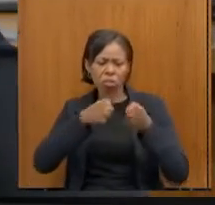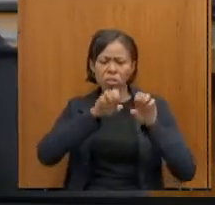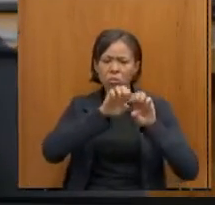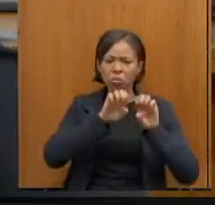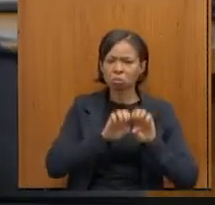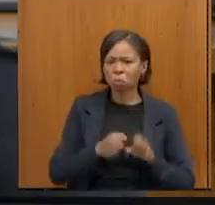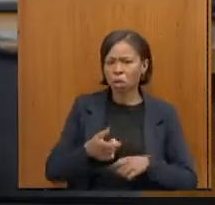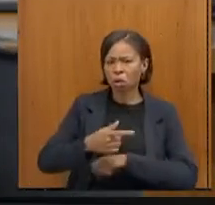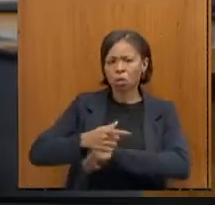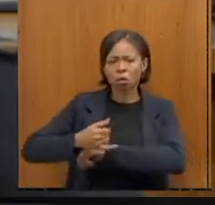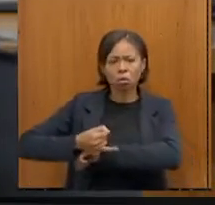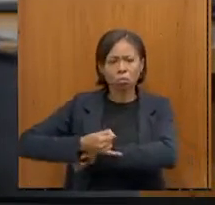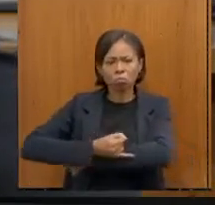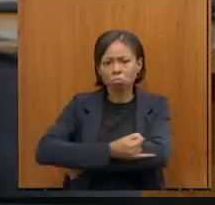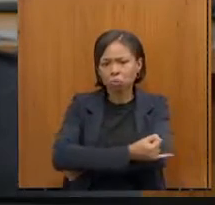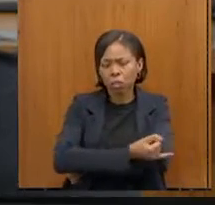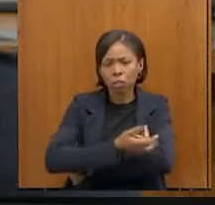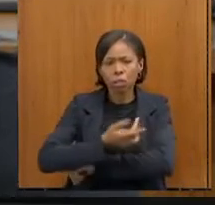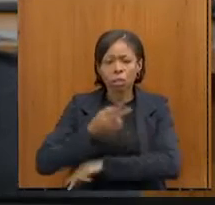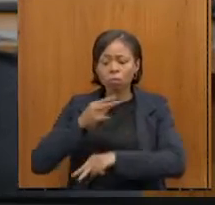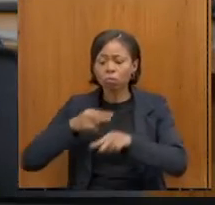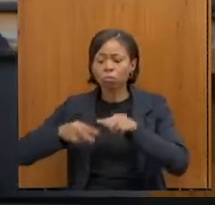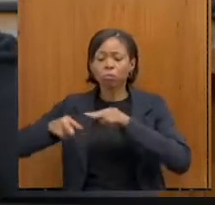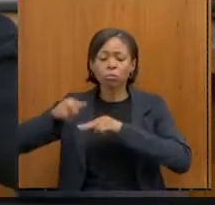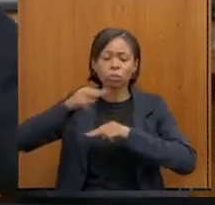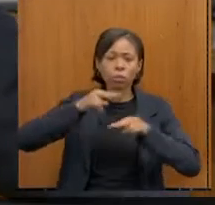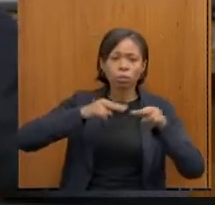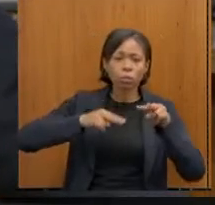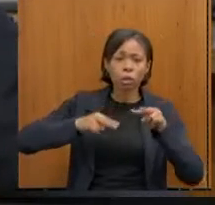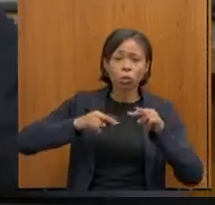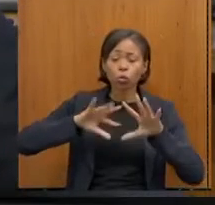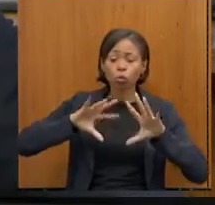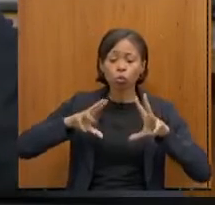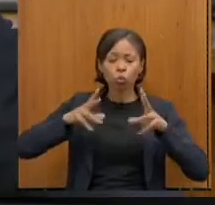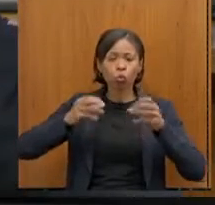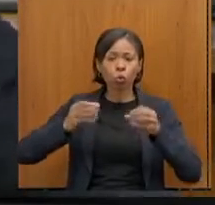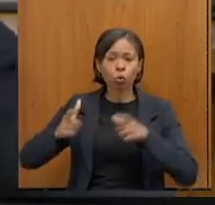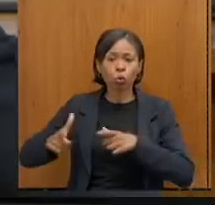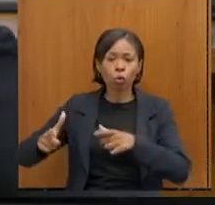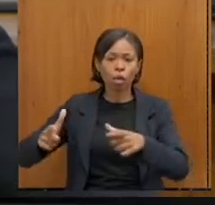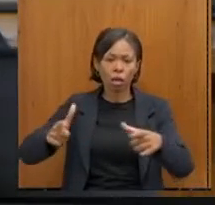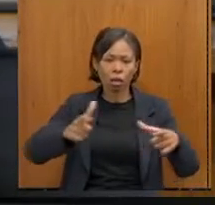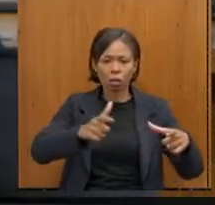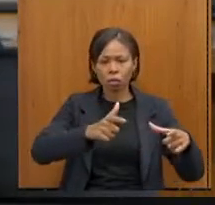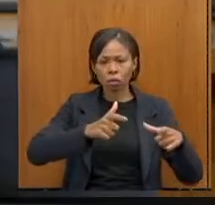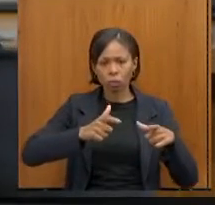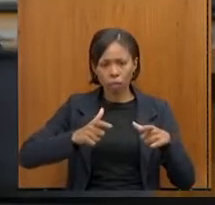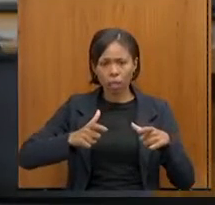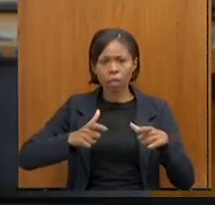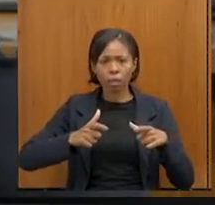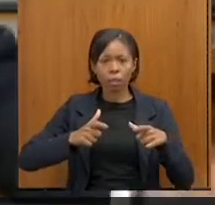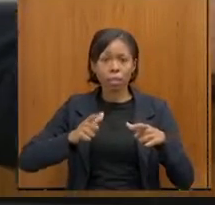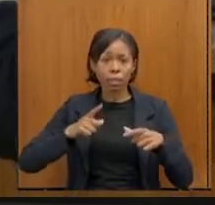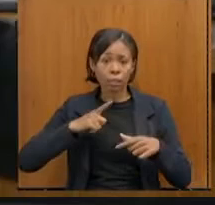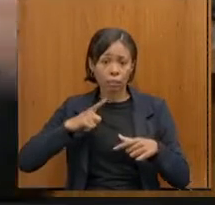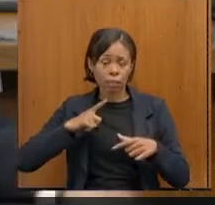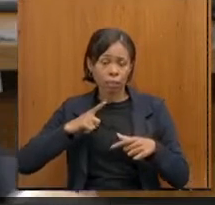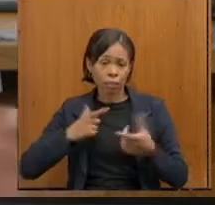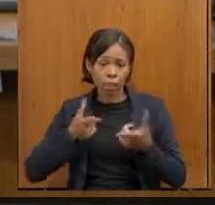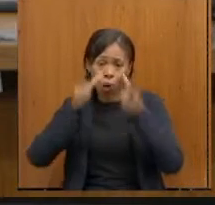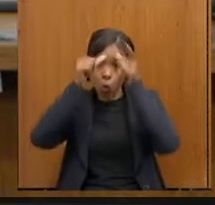estrutura né uma inspeção especial em todos os circuitos e alimentadores que atendem os postos de vacinação